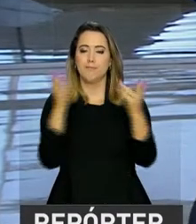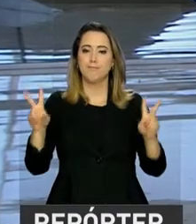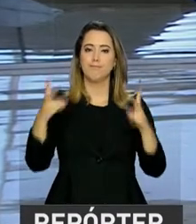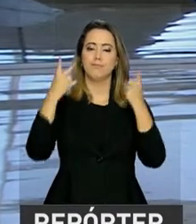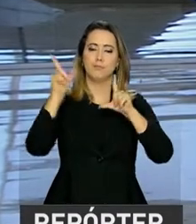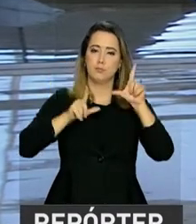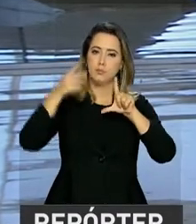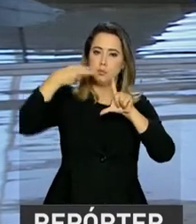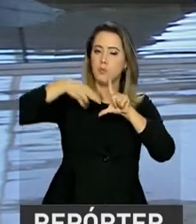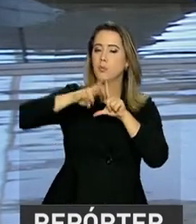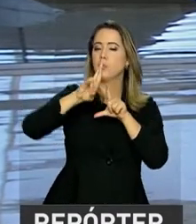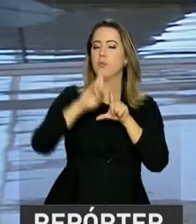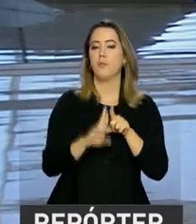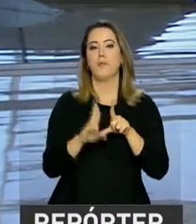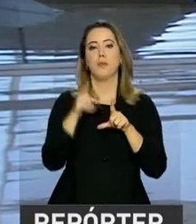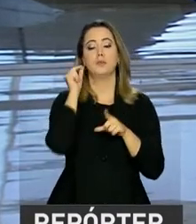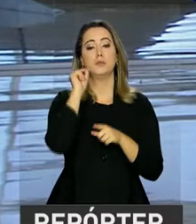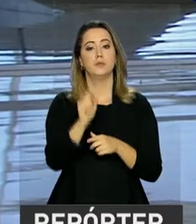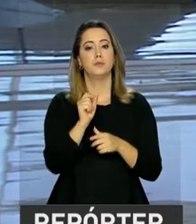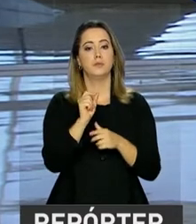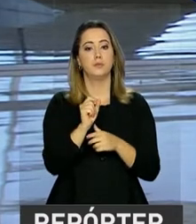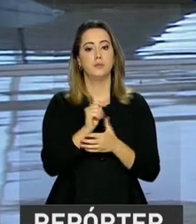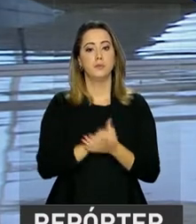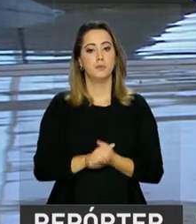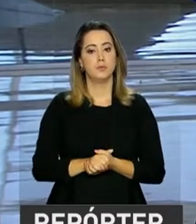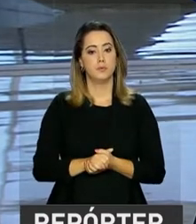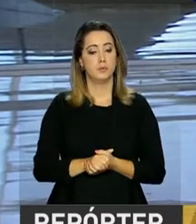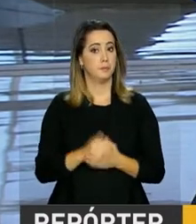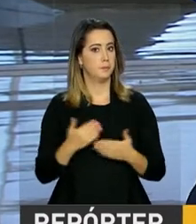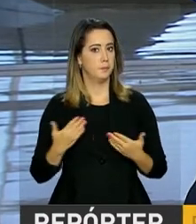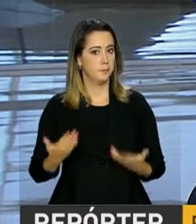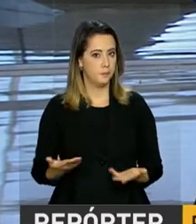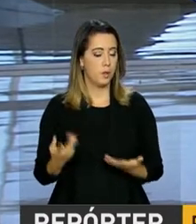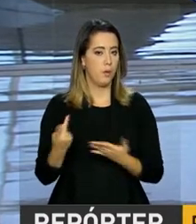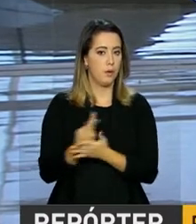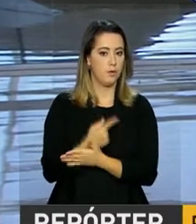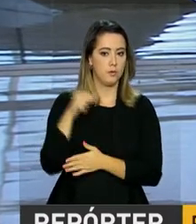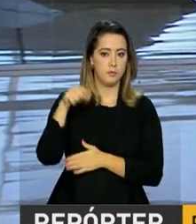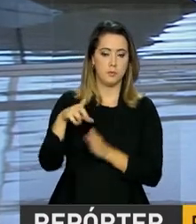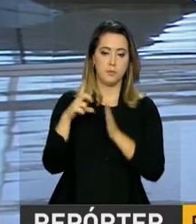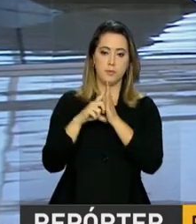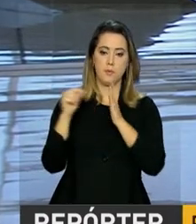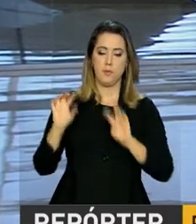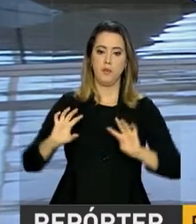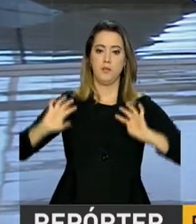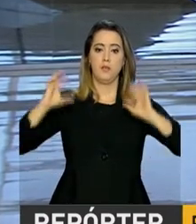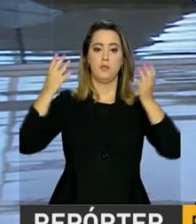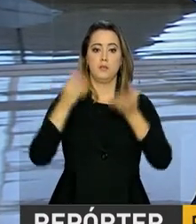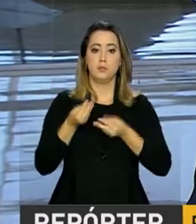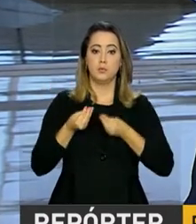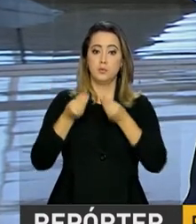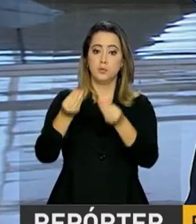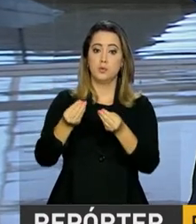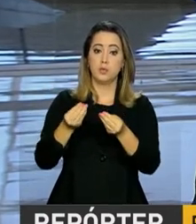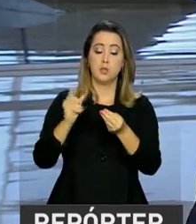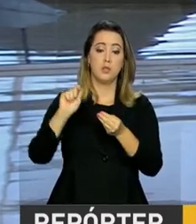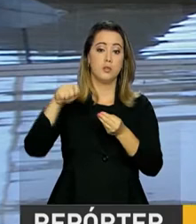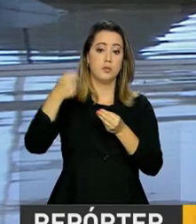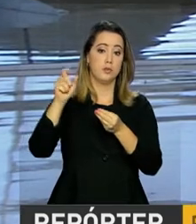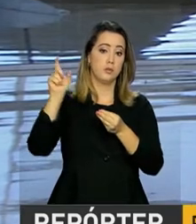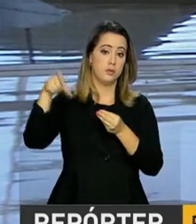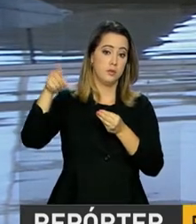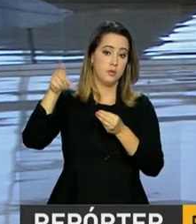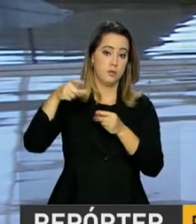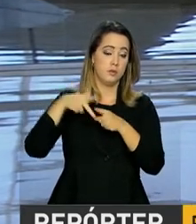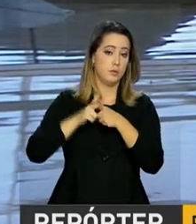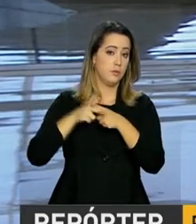nos assistem na TV NBR. Olha, Roberto, ocorreu aqui no Palácio do Planalto uma cerimônia de entrega simbólica de